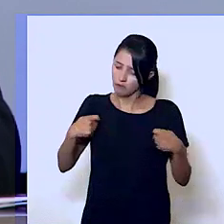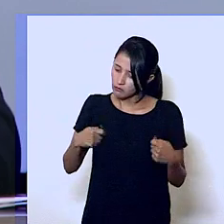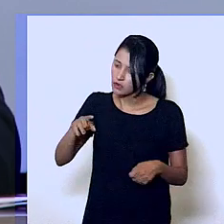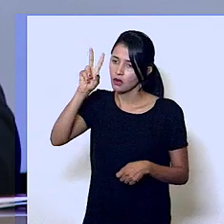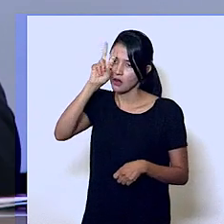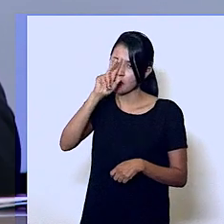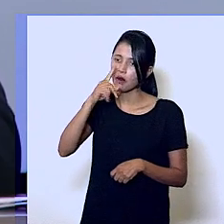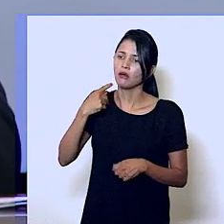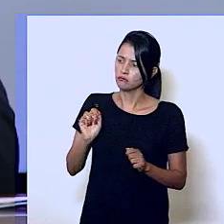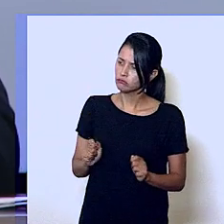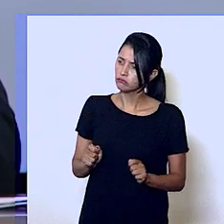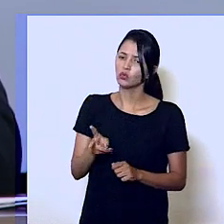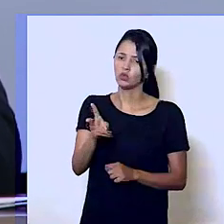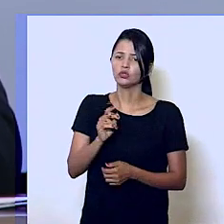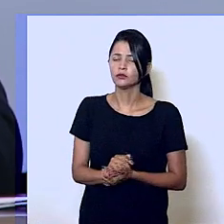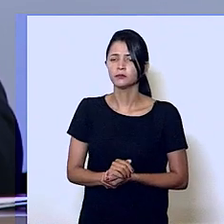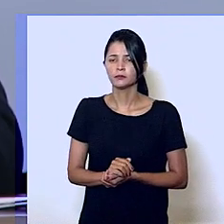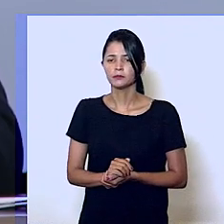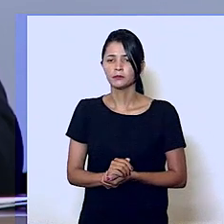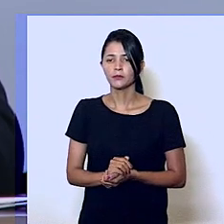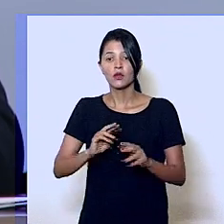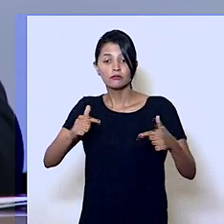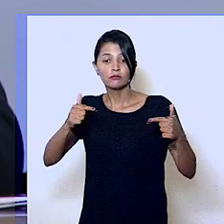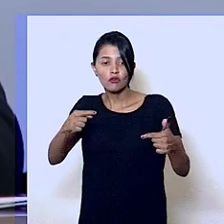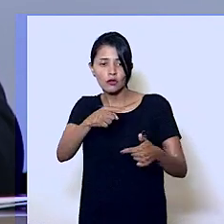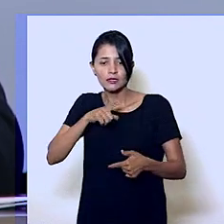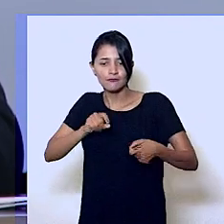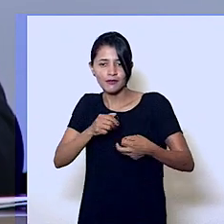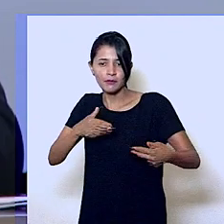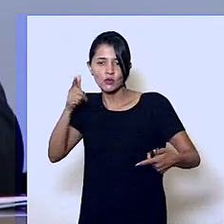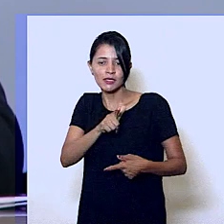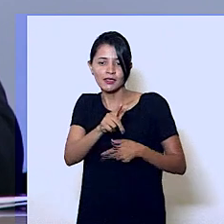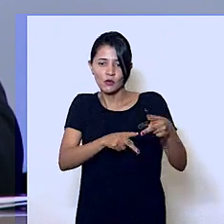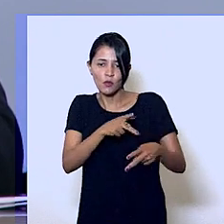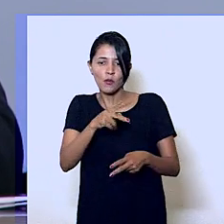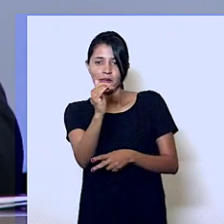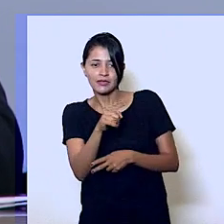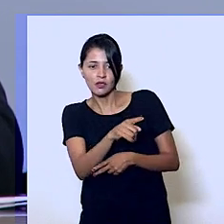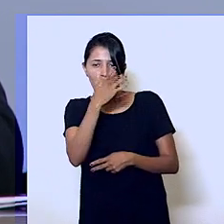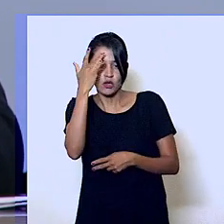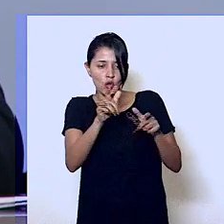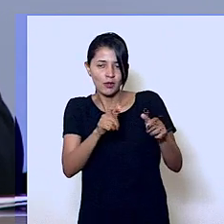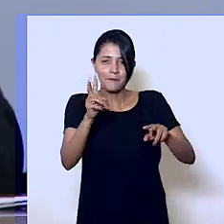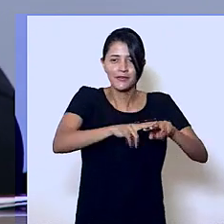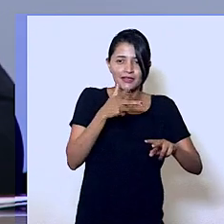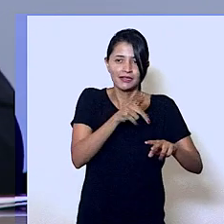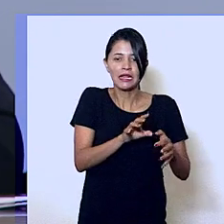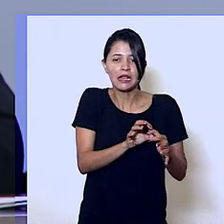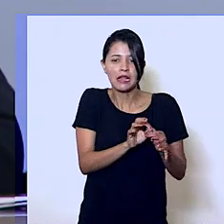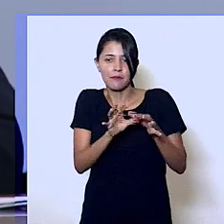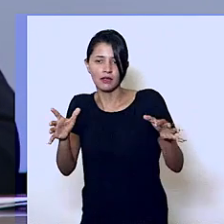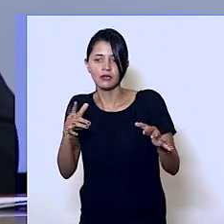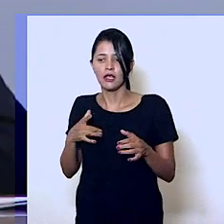Nos esforços que empreendeu para a soltura dos brasileiros, Paulo Tarso chegou a reunir-se com o rei Hussein da Jordânia e a obter auxílio